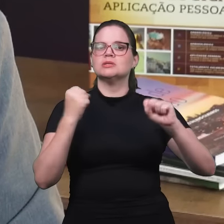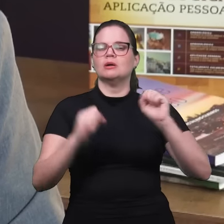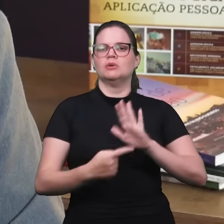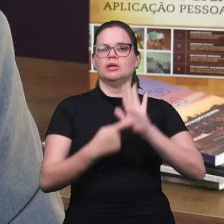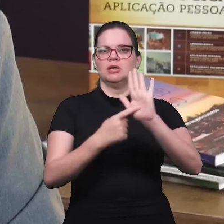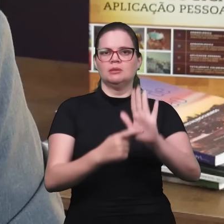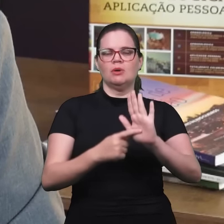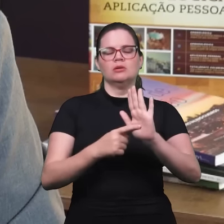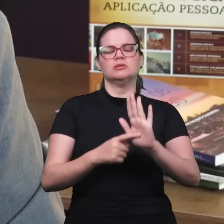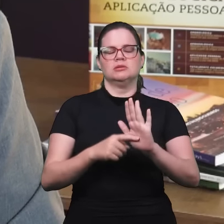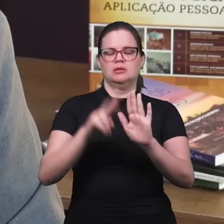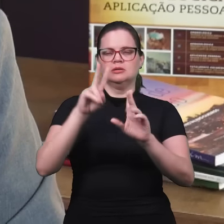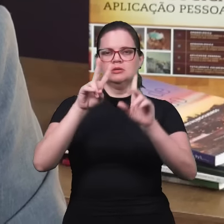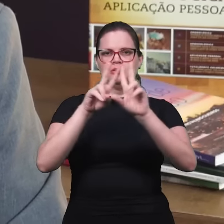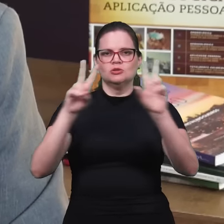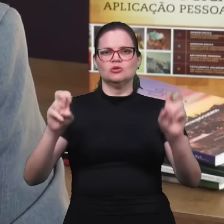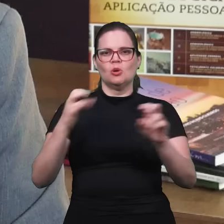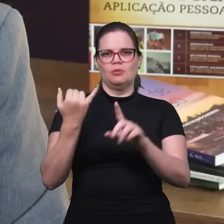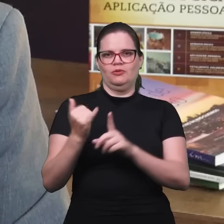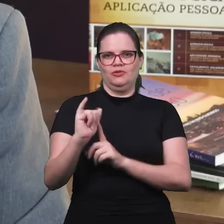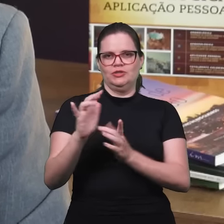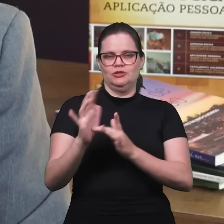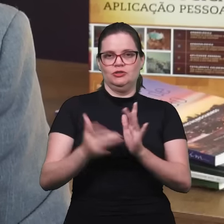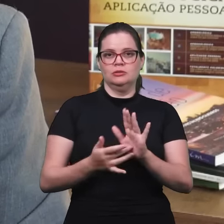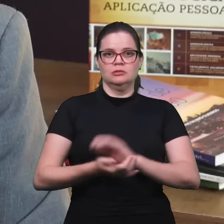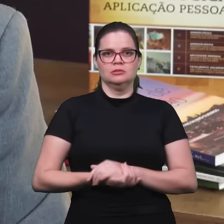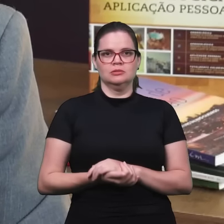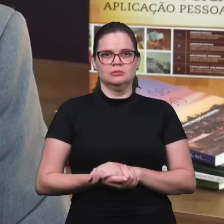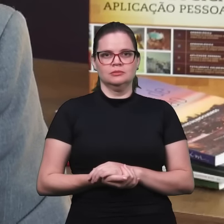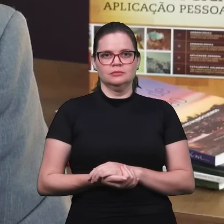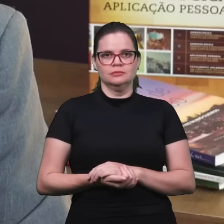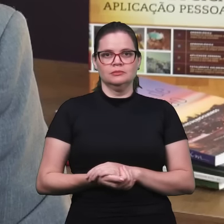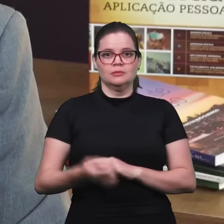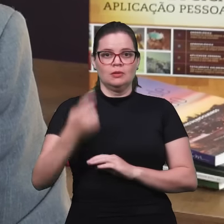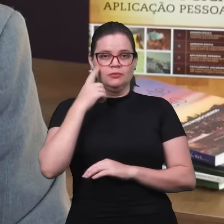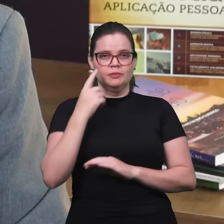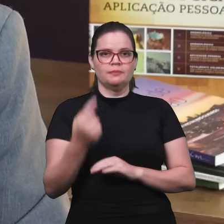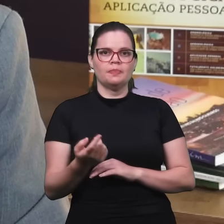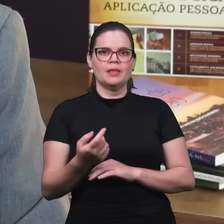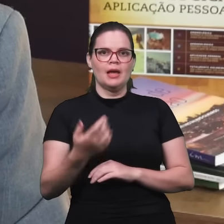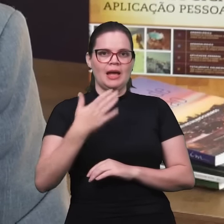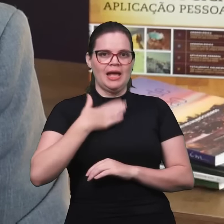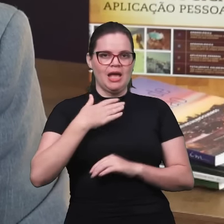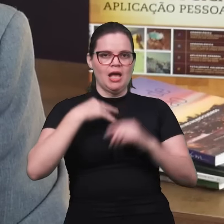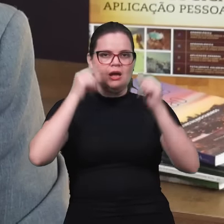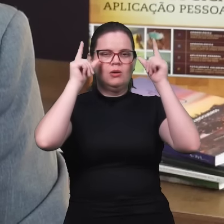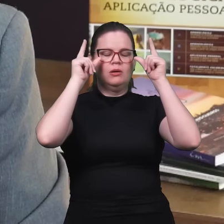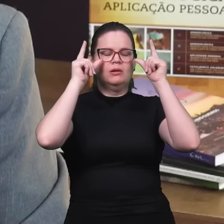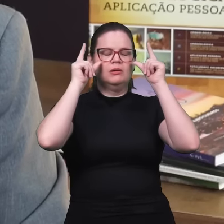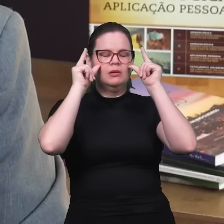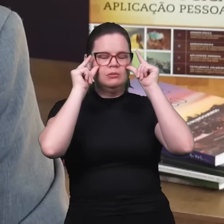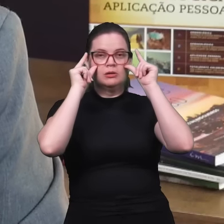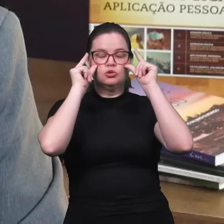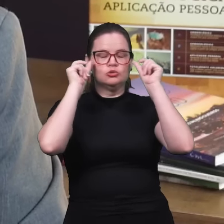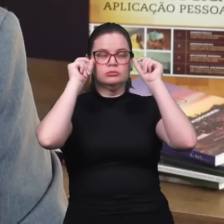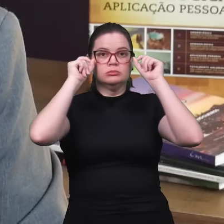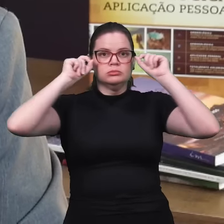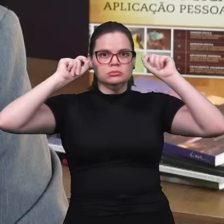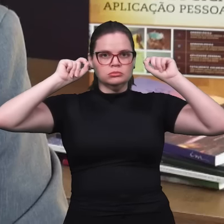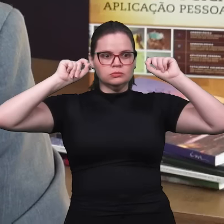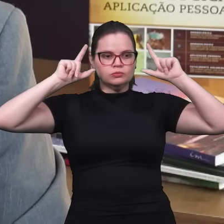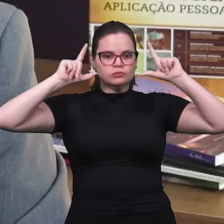profetiza sobre o Senhor Jesus, né? E não darei descanso, né, às minhas pálpebras, nem deitarei no